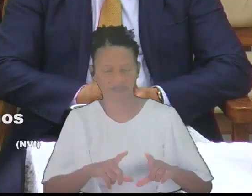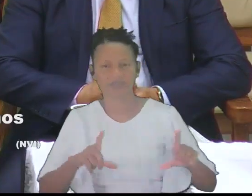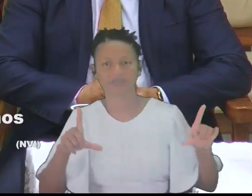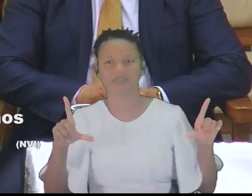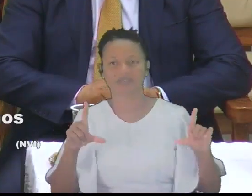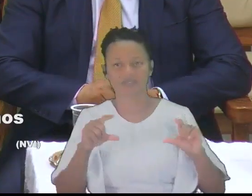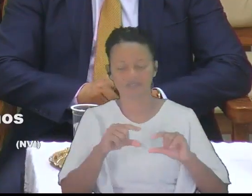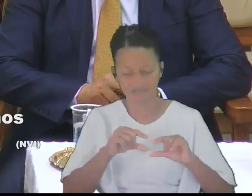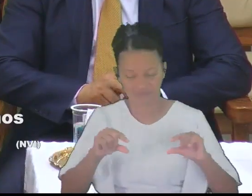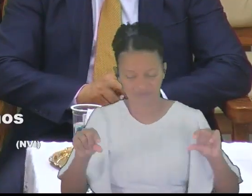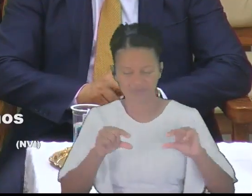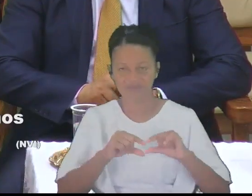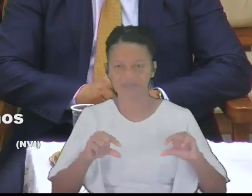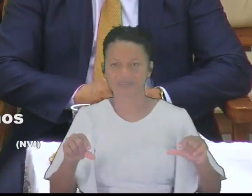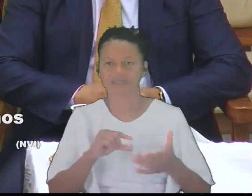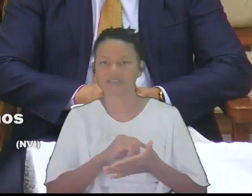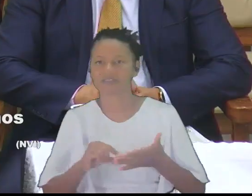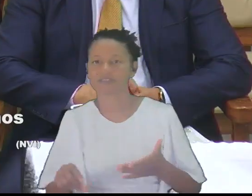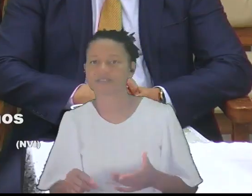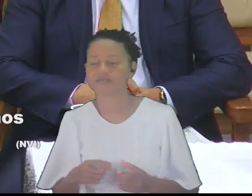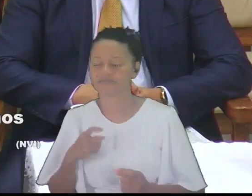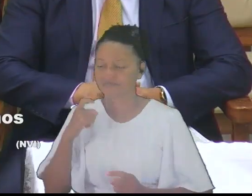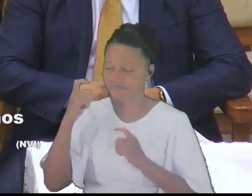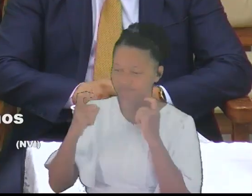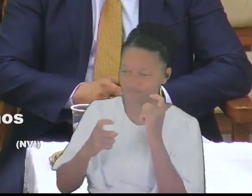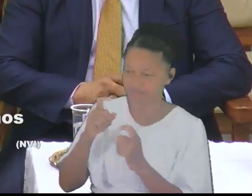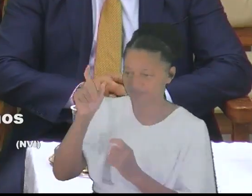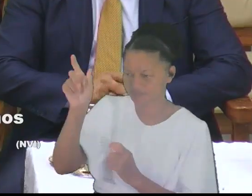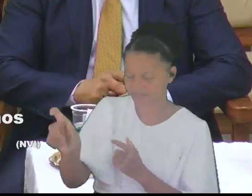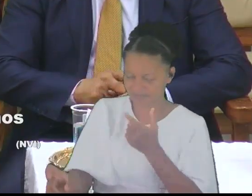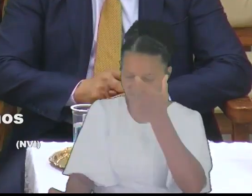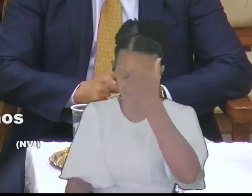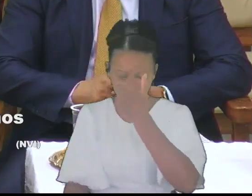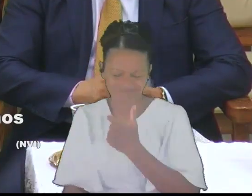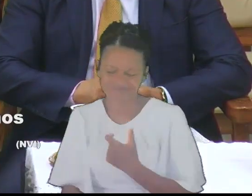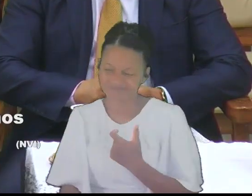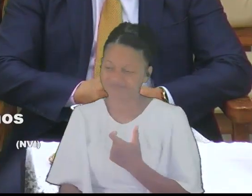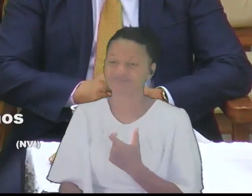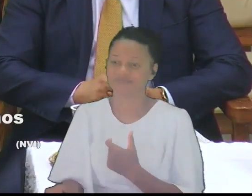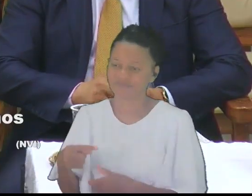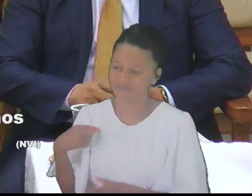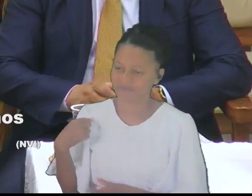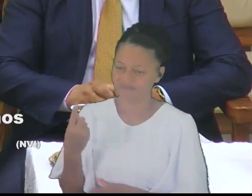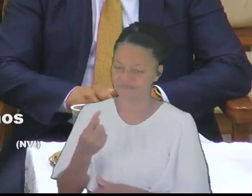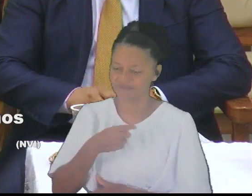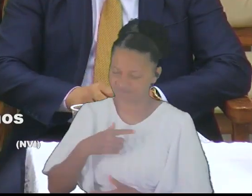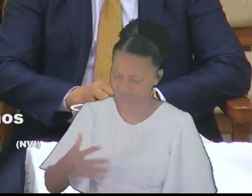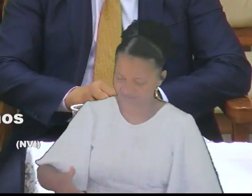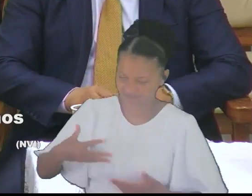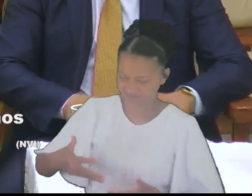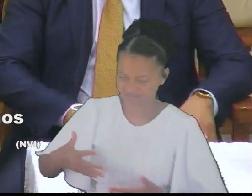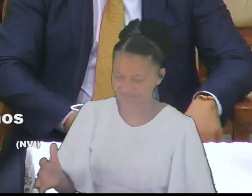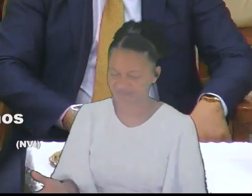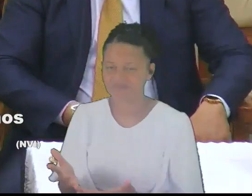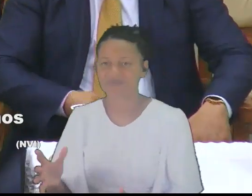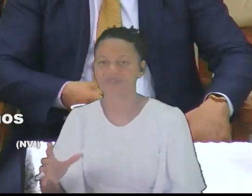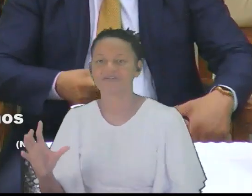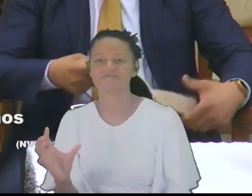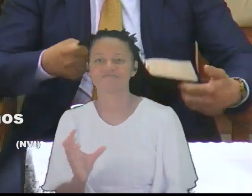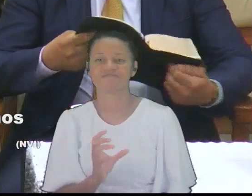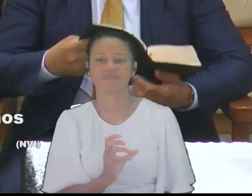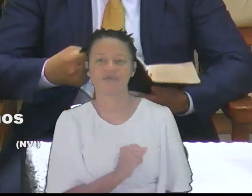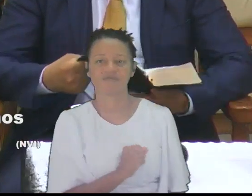esse versículo: importemo-nos uns com os outros, para que nos incentivemos ao